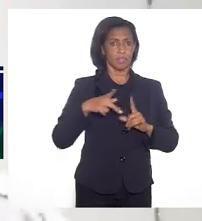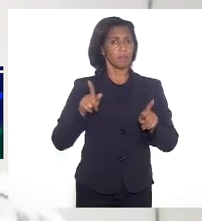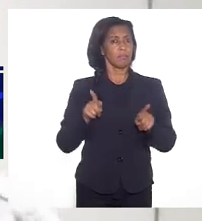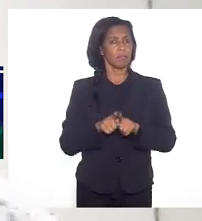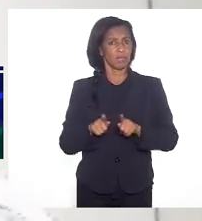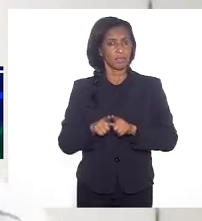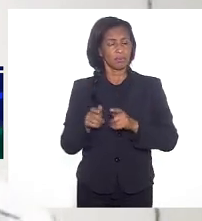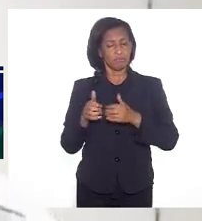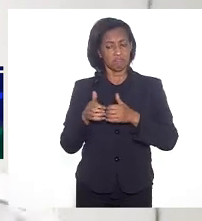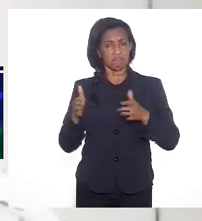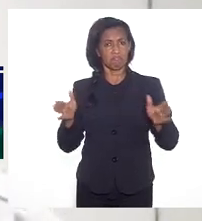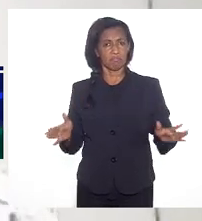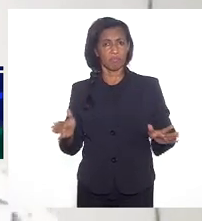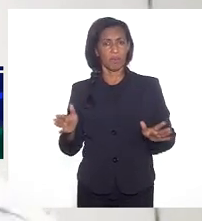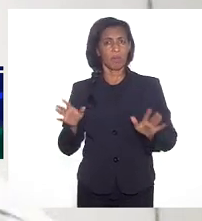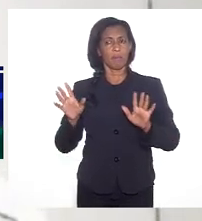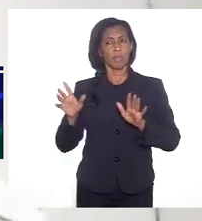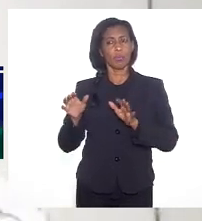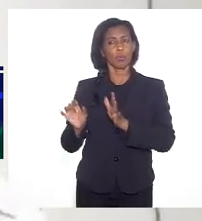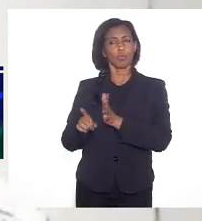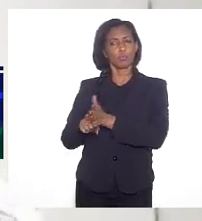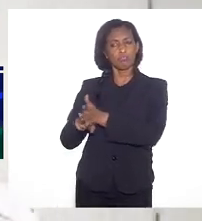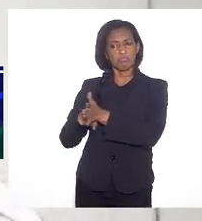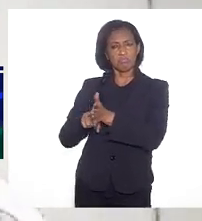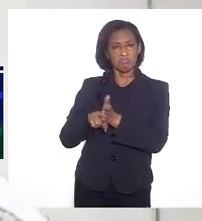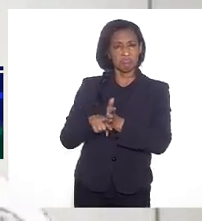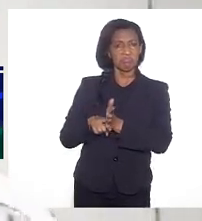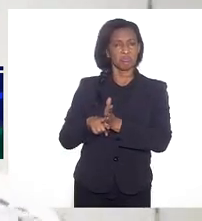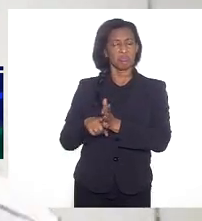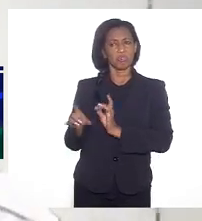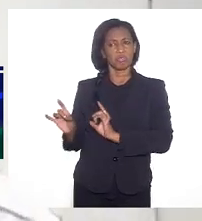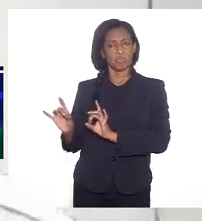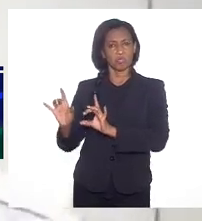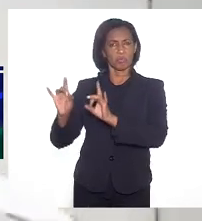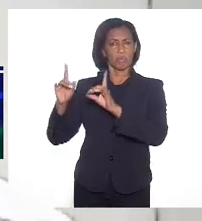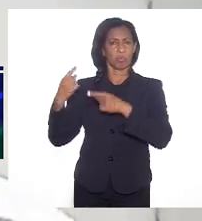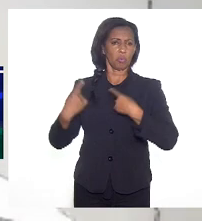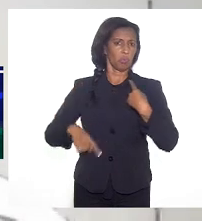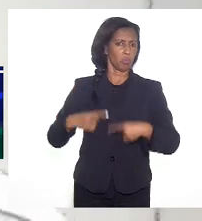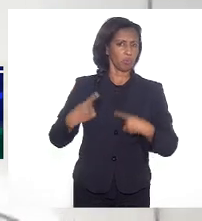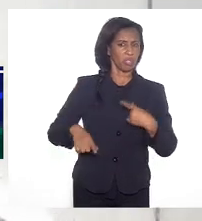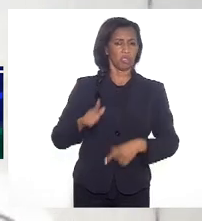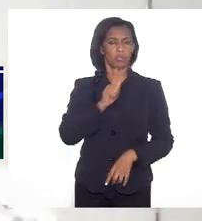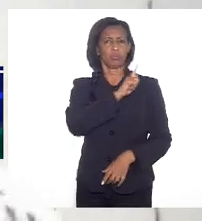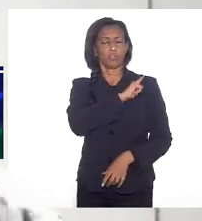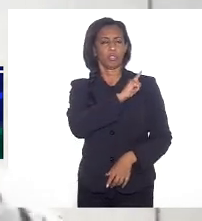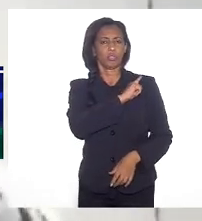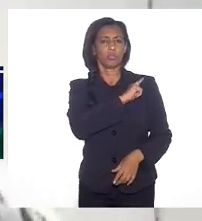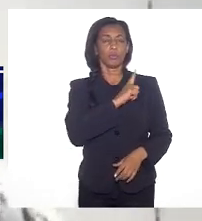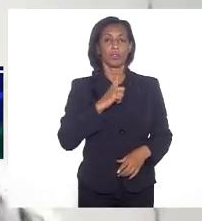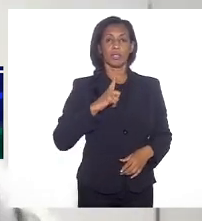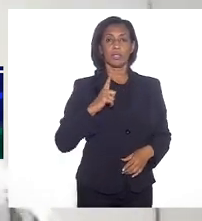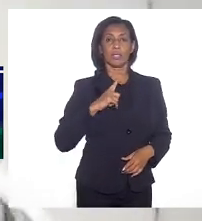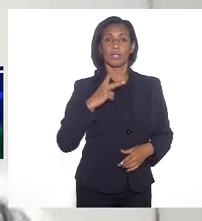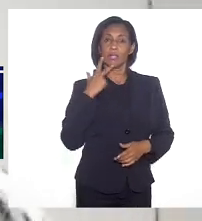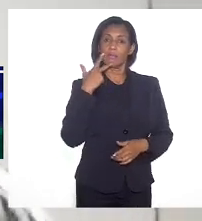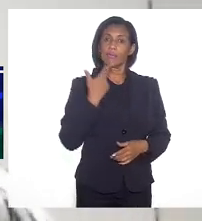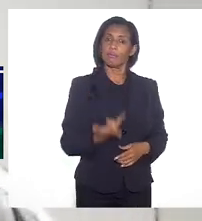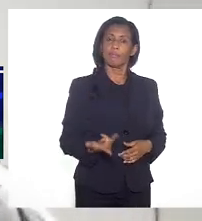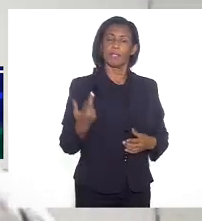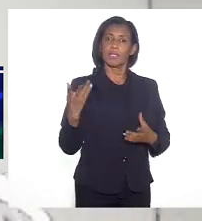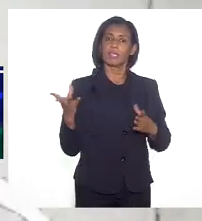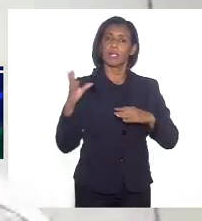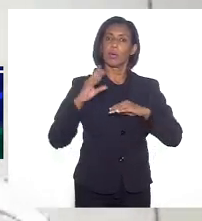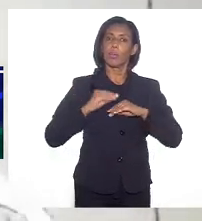para que muitos ditos especialistas muitos políticos gestores tentem dizer que essa